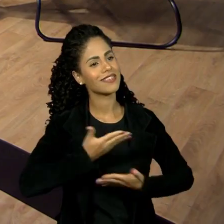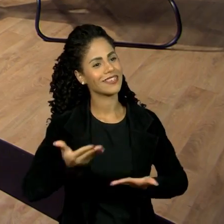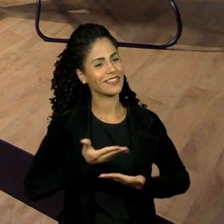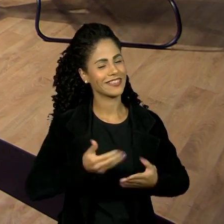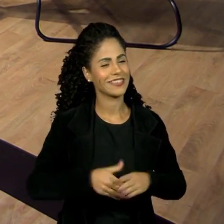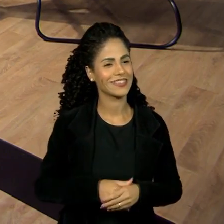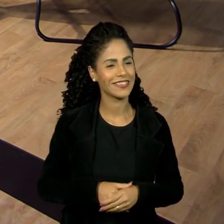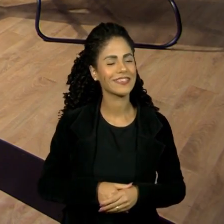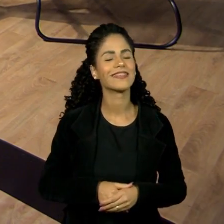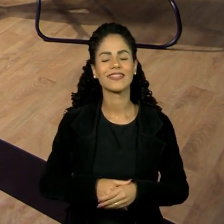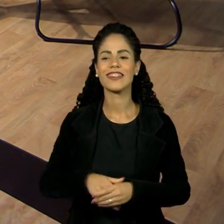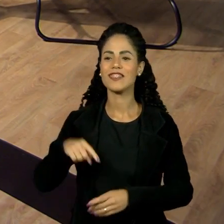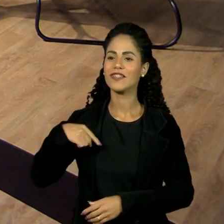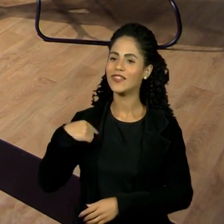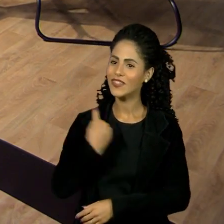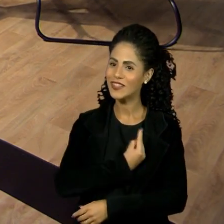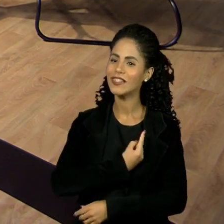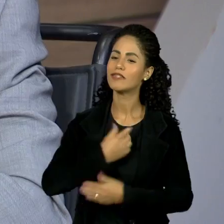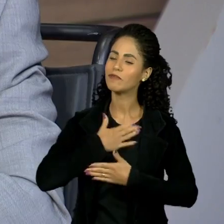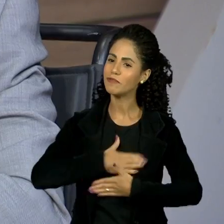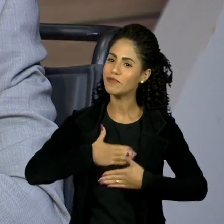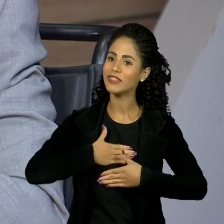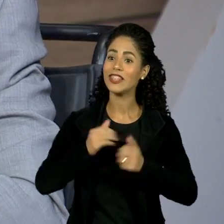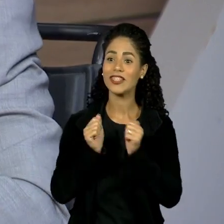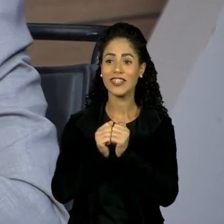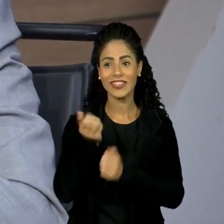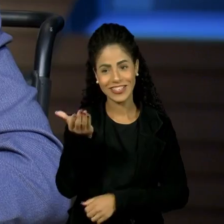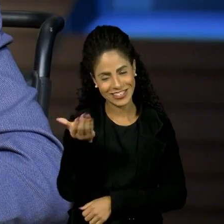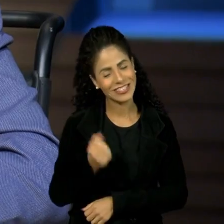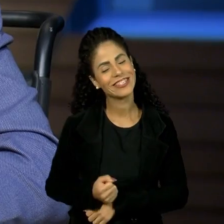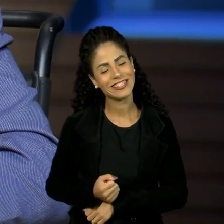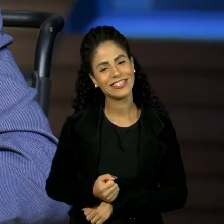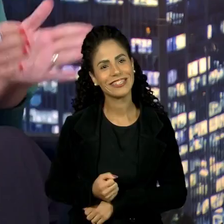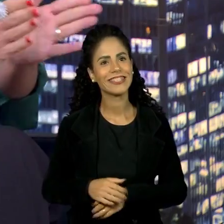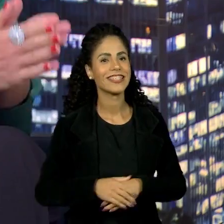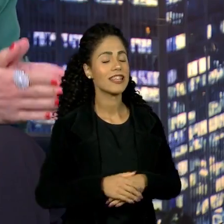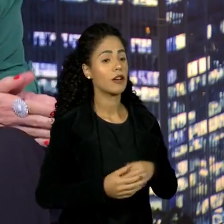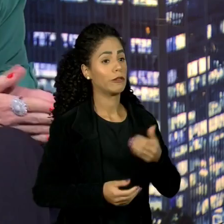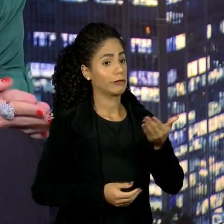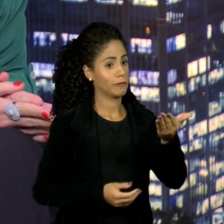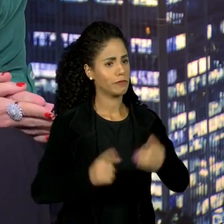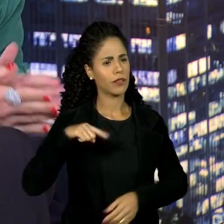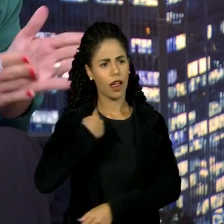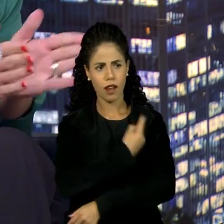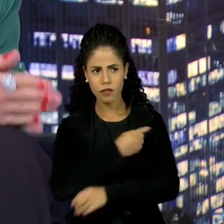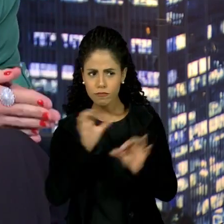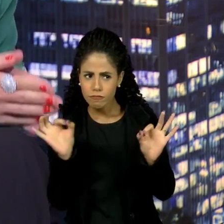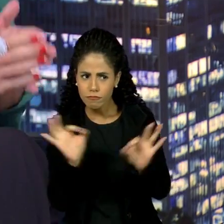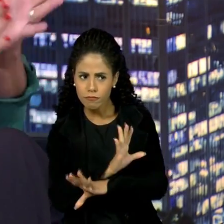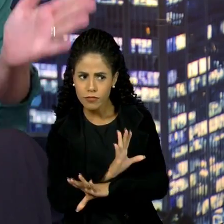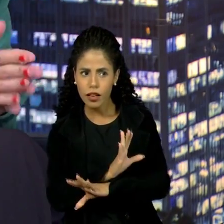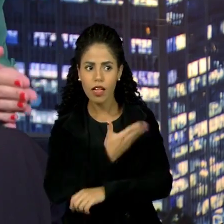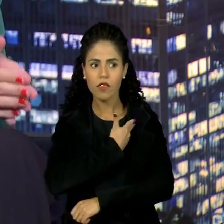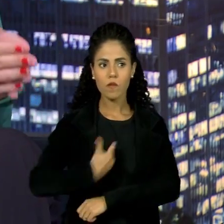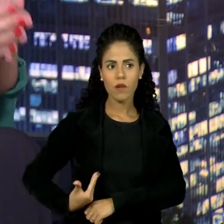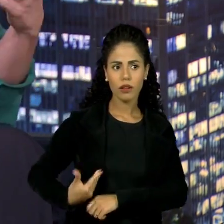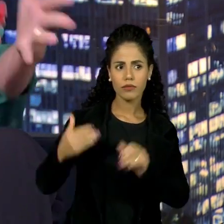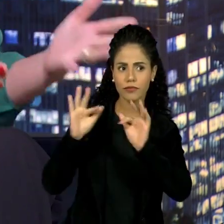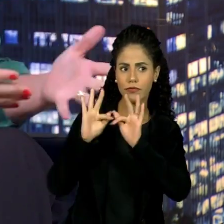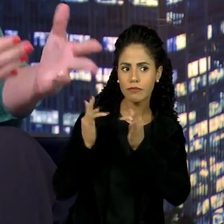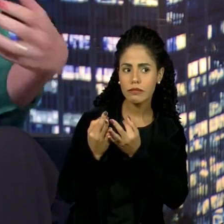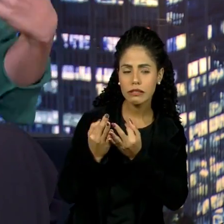gente. Prazer o nosso. Digo por você também, uma alegria. Kalash, estamos preparados, poder público,